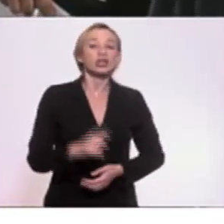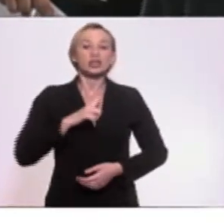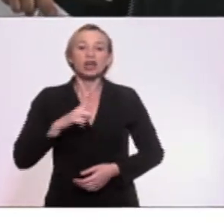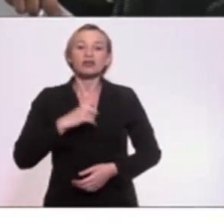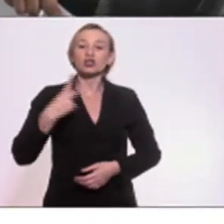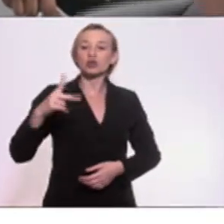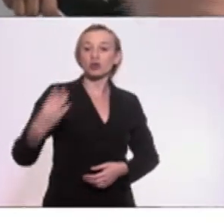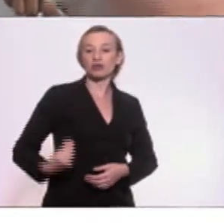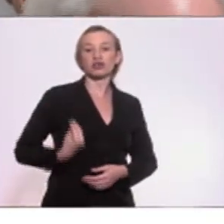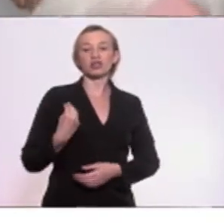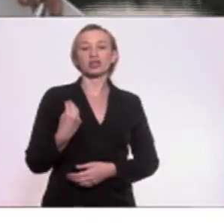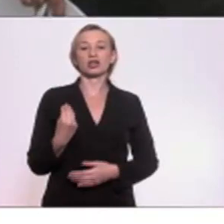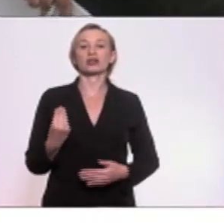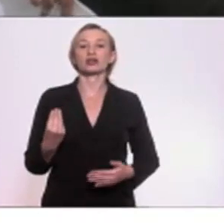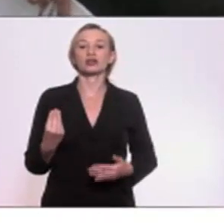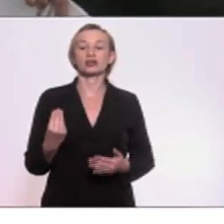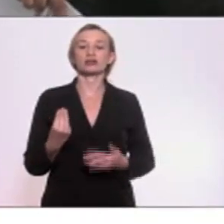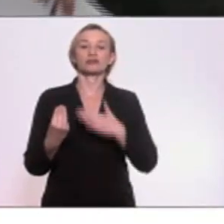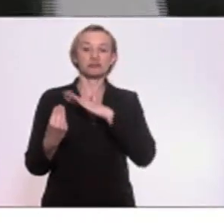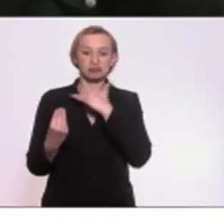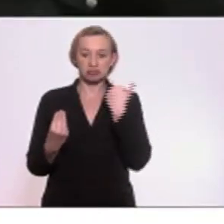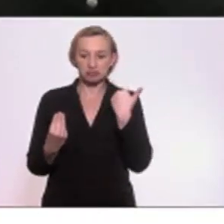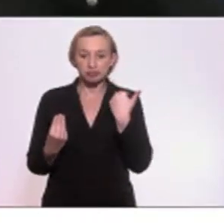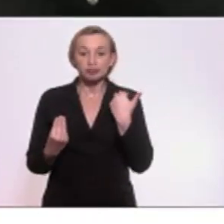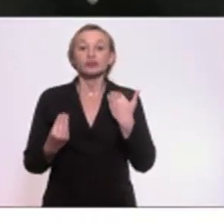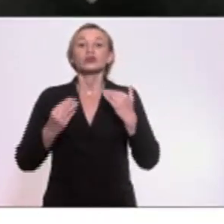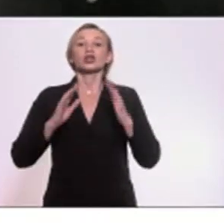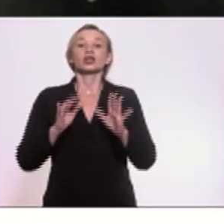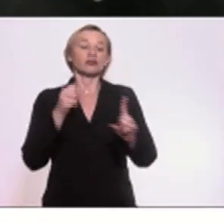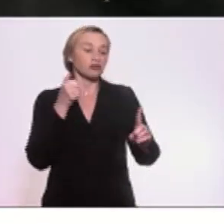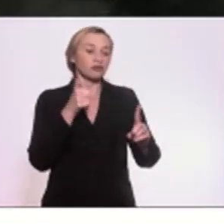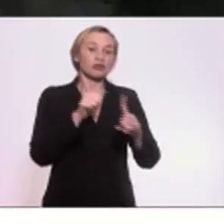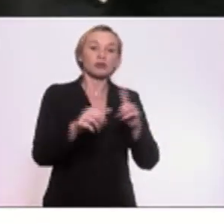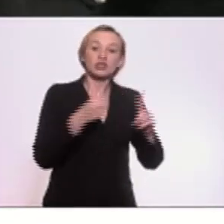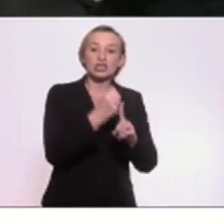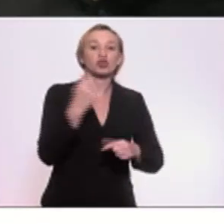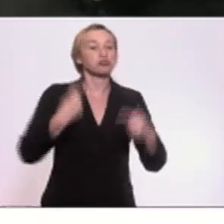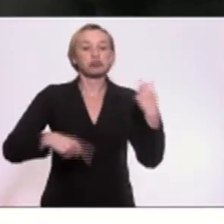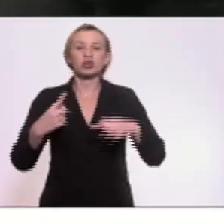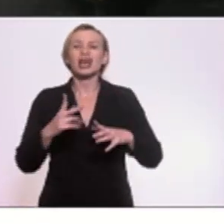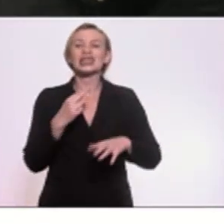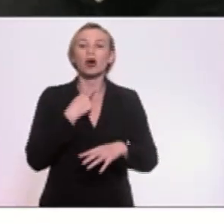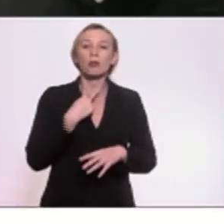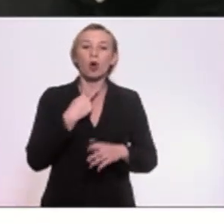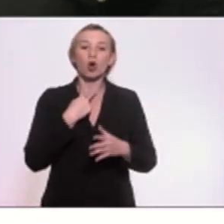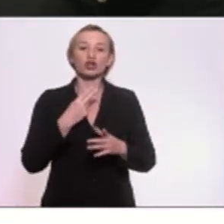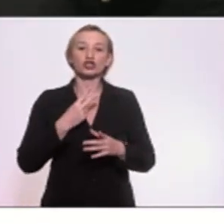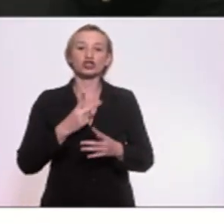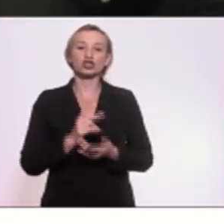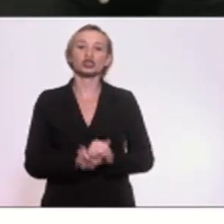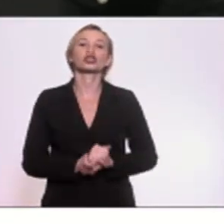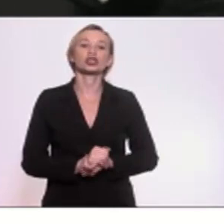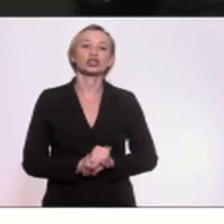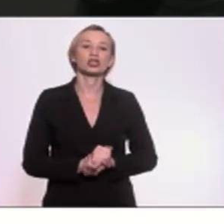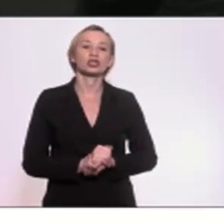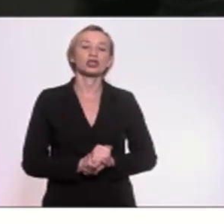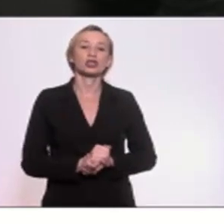vida ceifada. Ou seja, esse feminicídio político não pode ficar concretamente sem